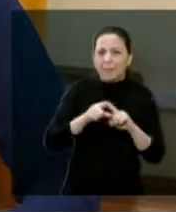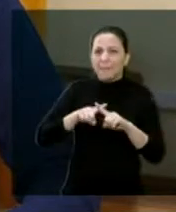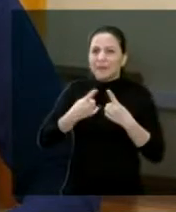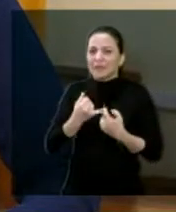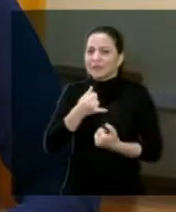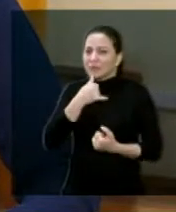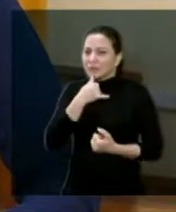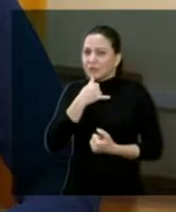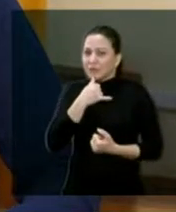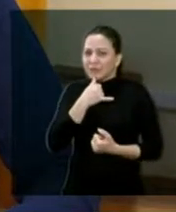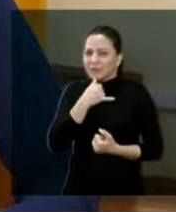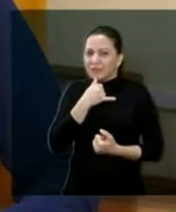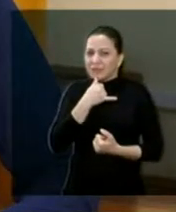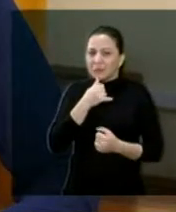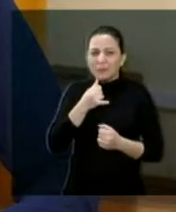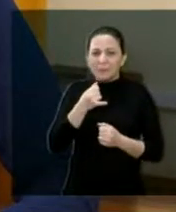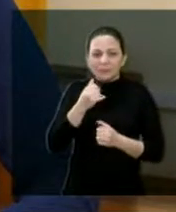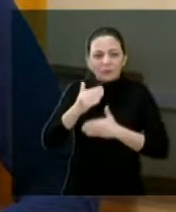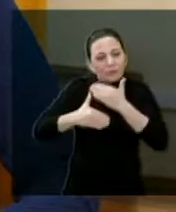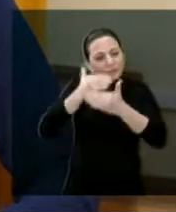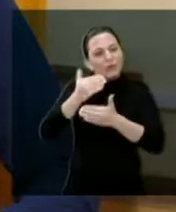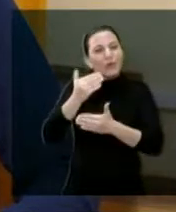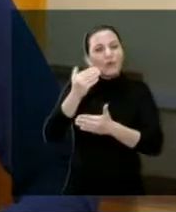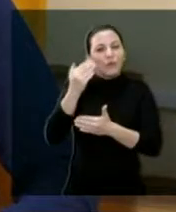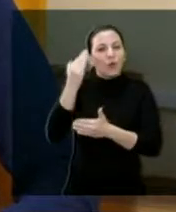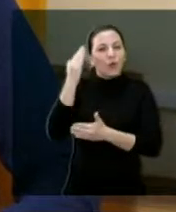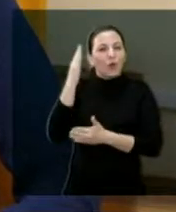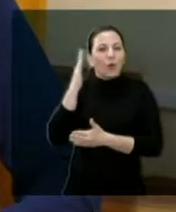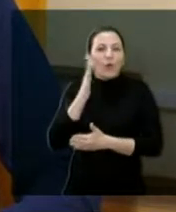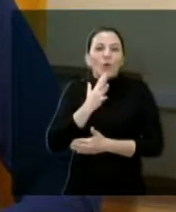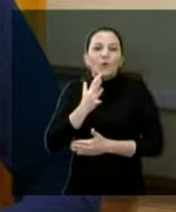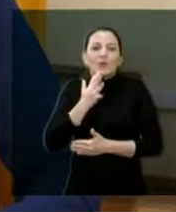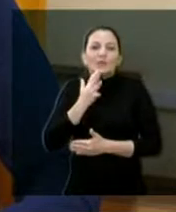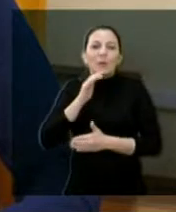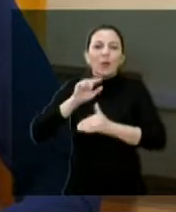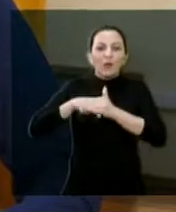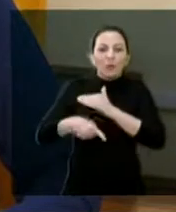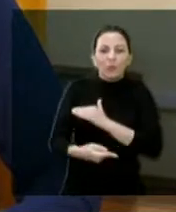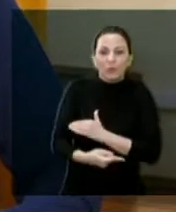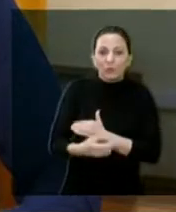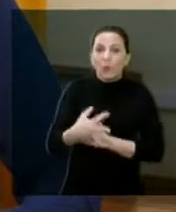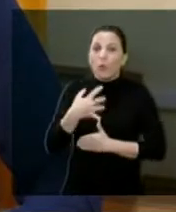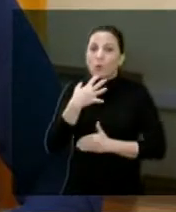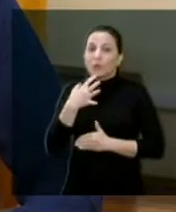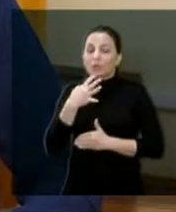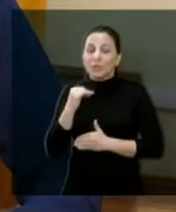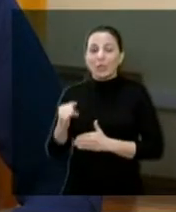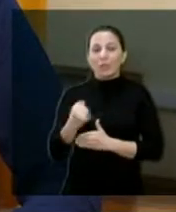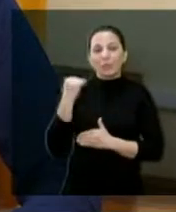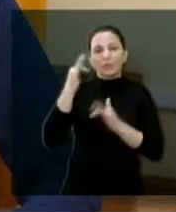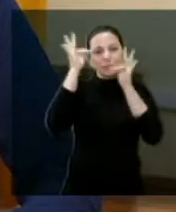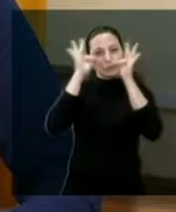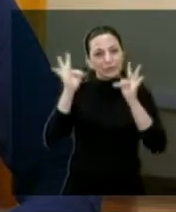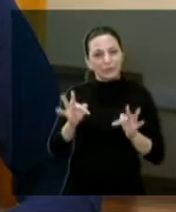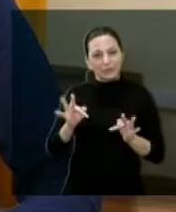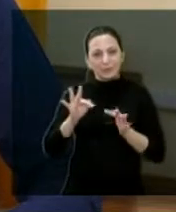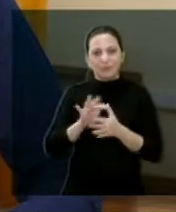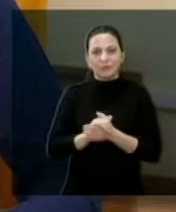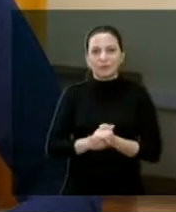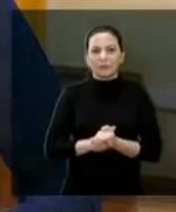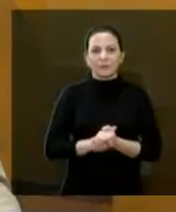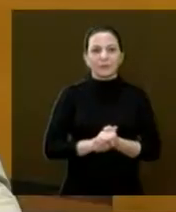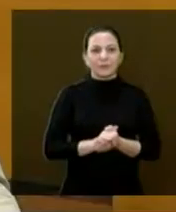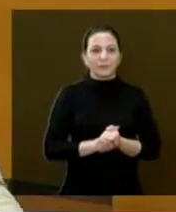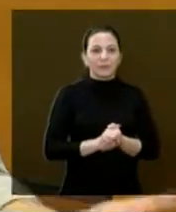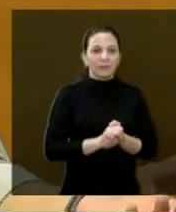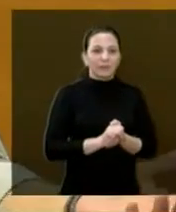não dá tempo para ter conhecimento. E conhecer faz parte da felicidade. E com